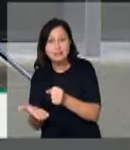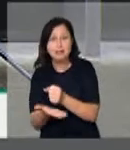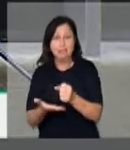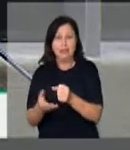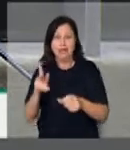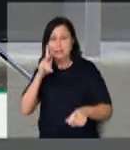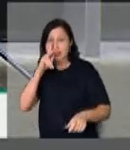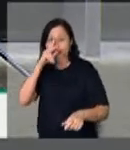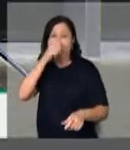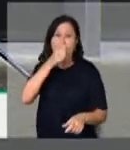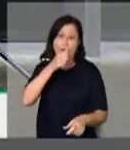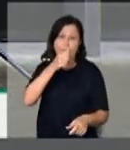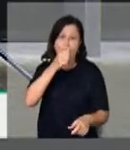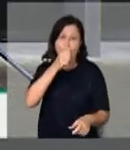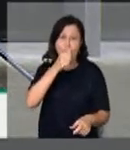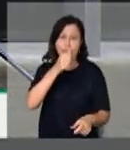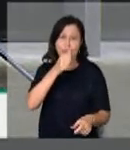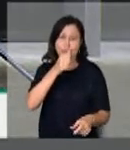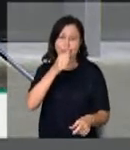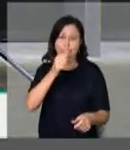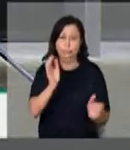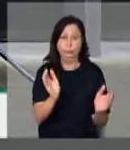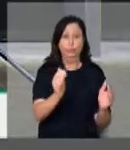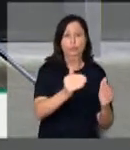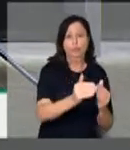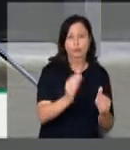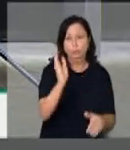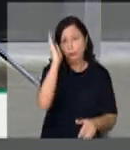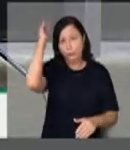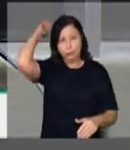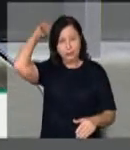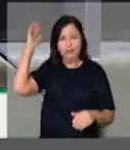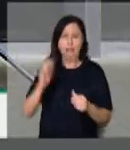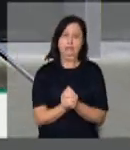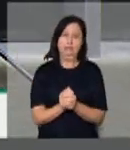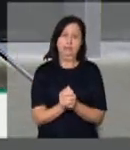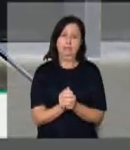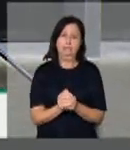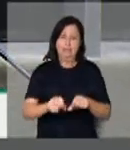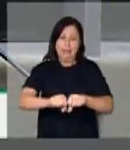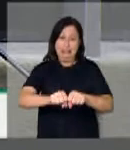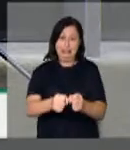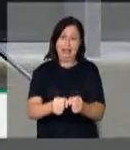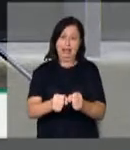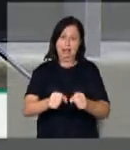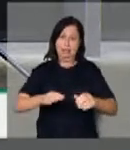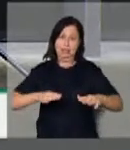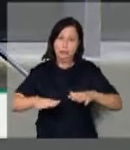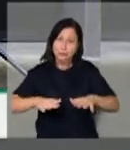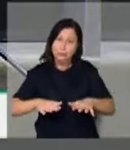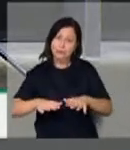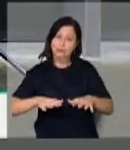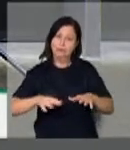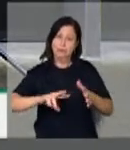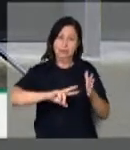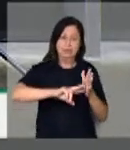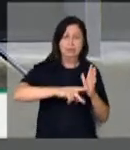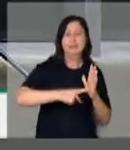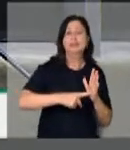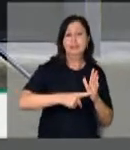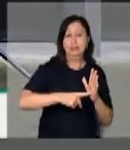do presidente Temer para a quebra do movimento sindical, a fim de, quebrando a estrutura